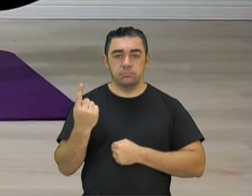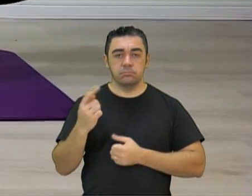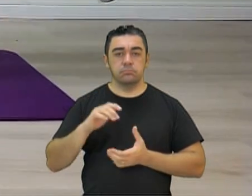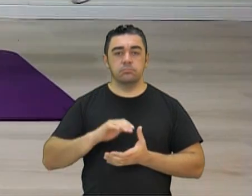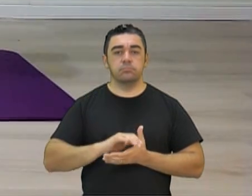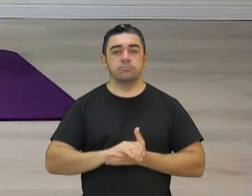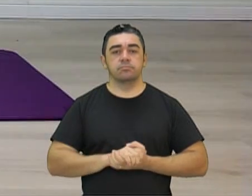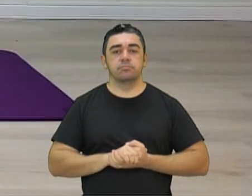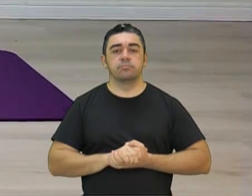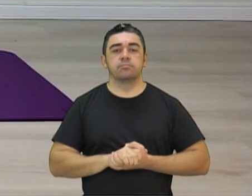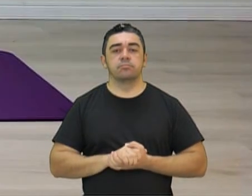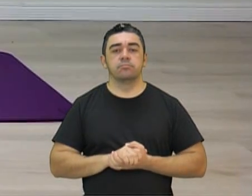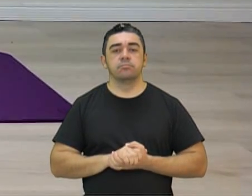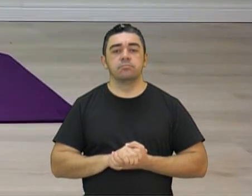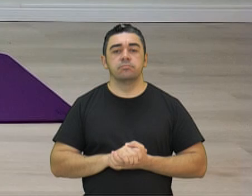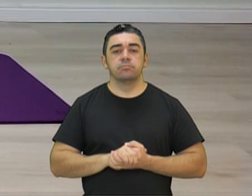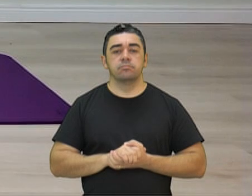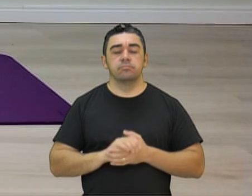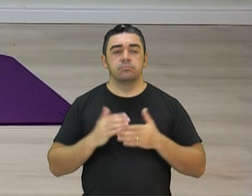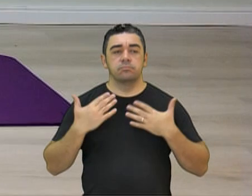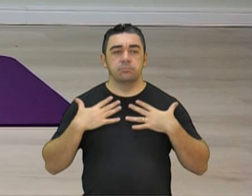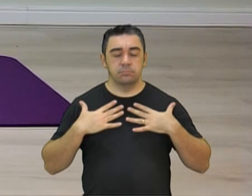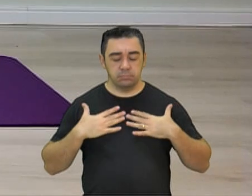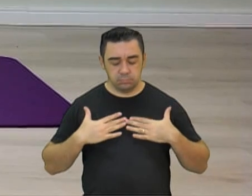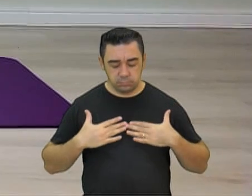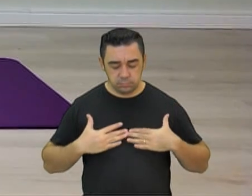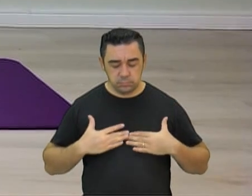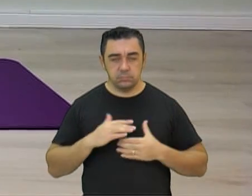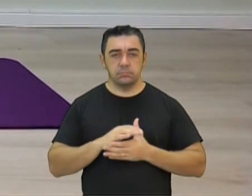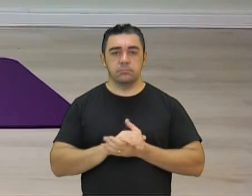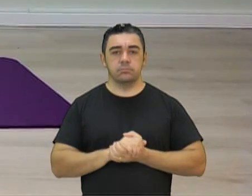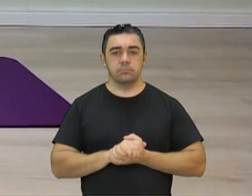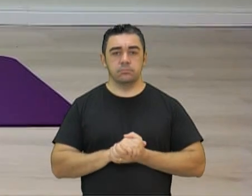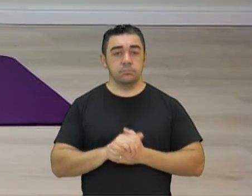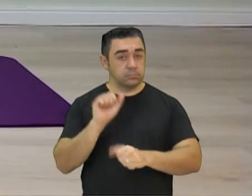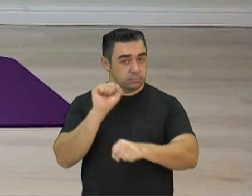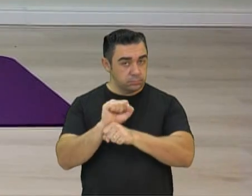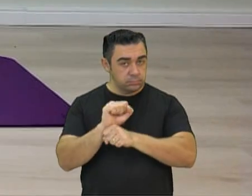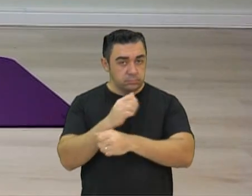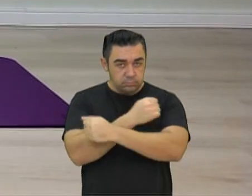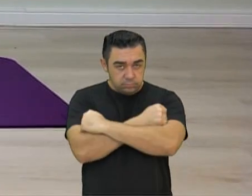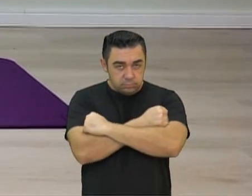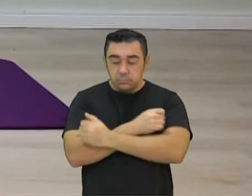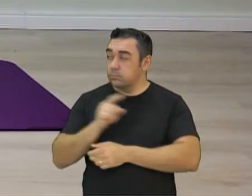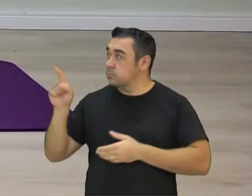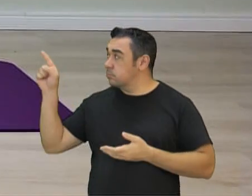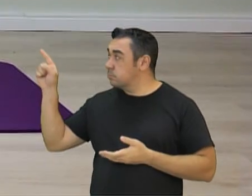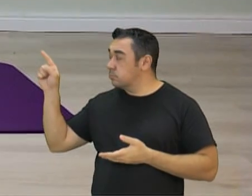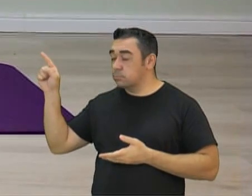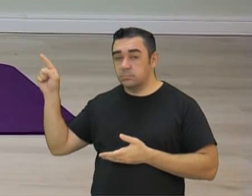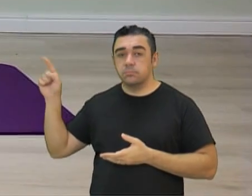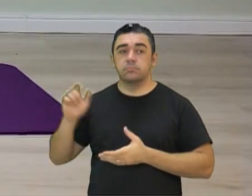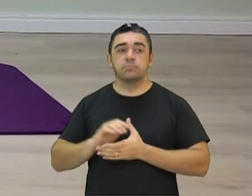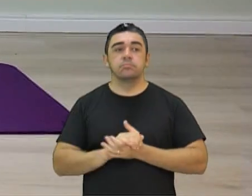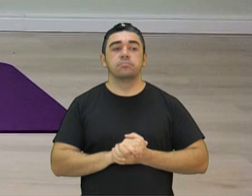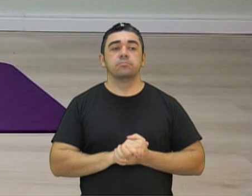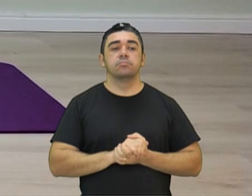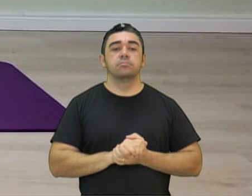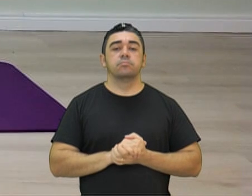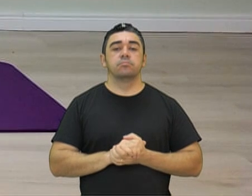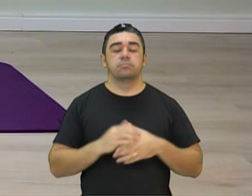1. E relaxa. Fica abraçando suas pernas, solta a cabeça no solo.